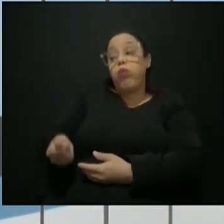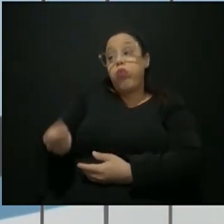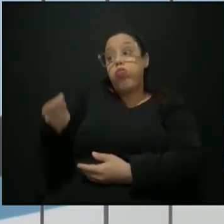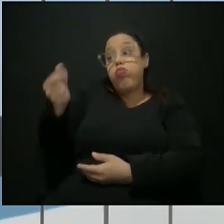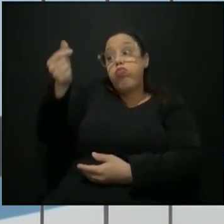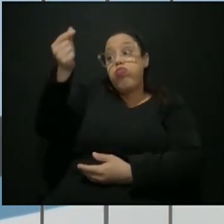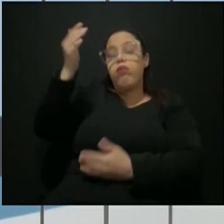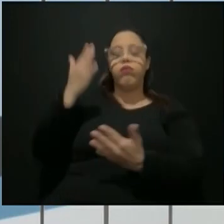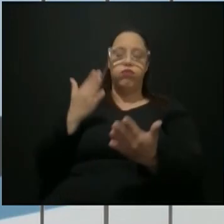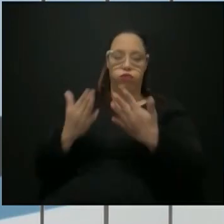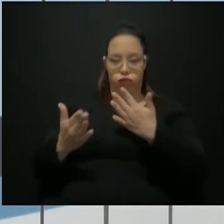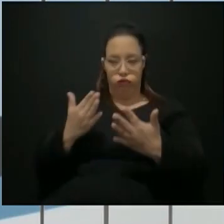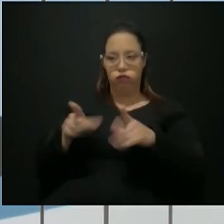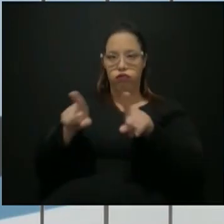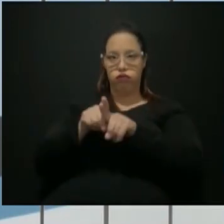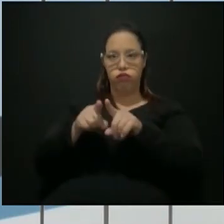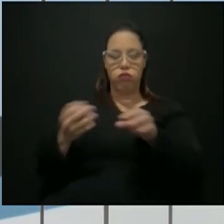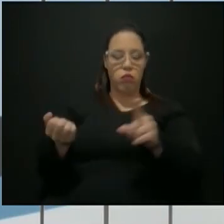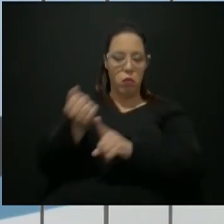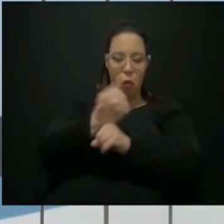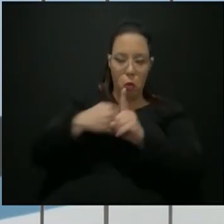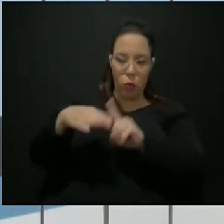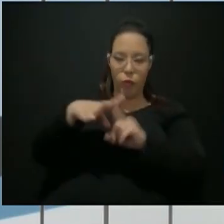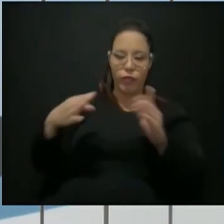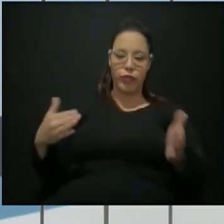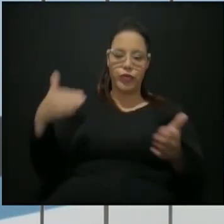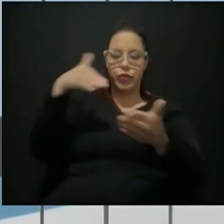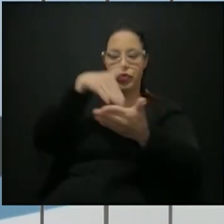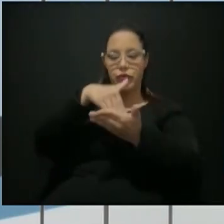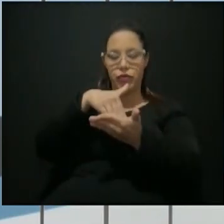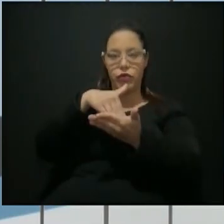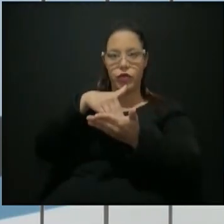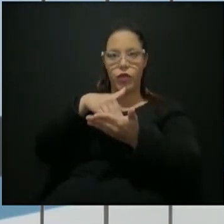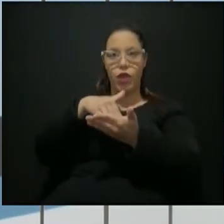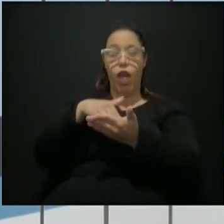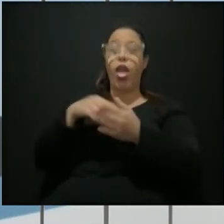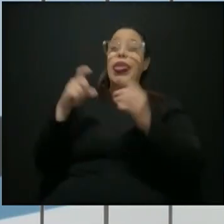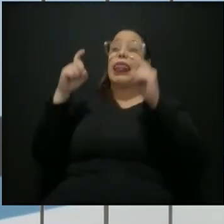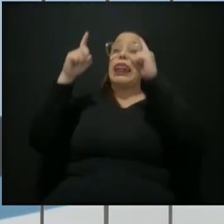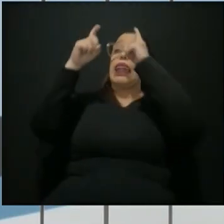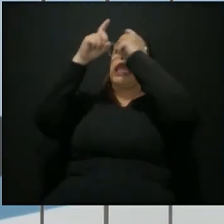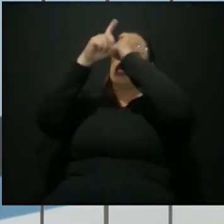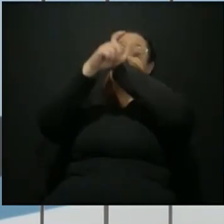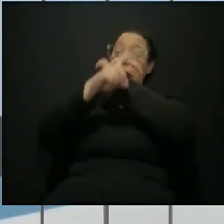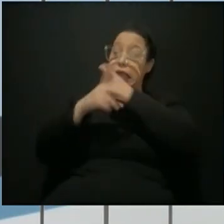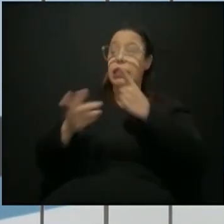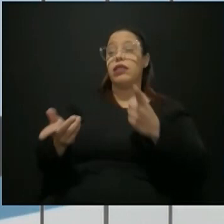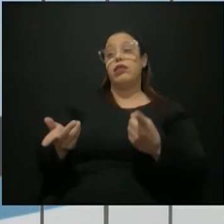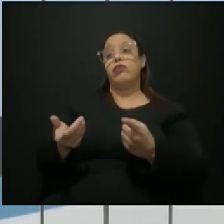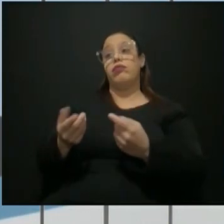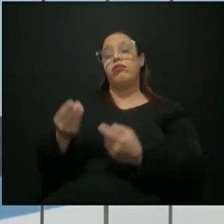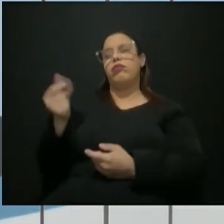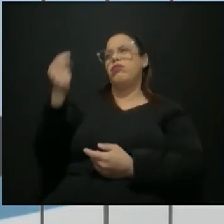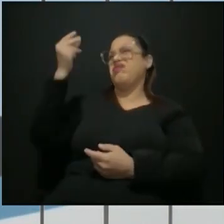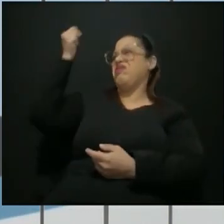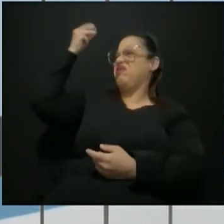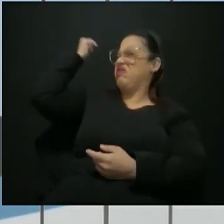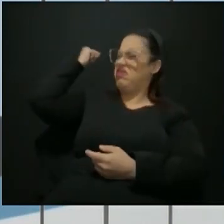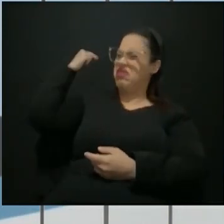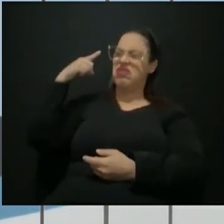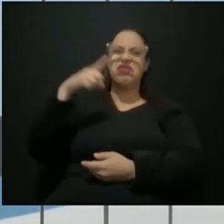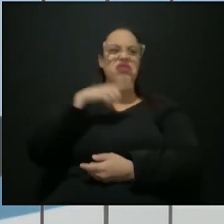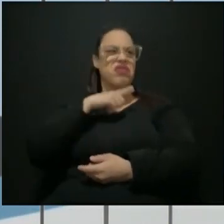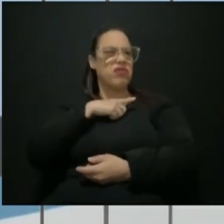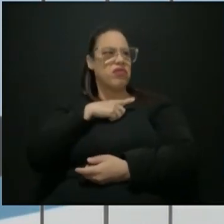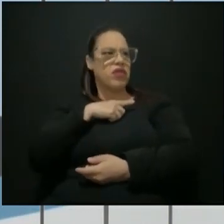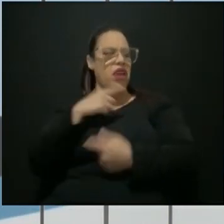parte financeira tem que estar em equilíbrio também, e a inserção social. E a inserção social é um grande desafio, né? Porque antigamente as